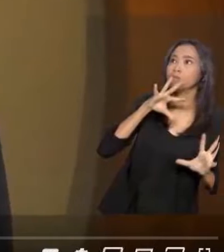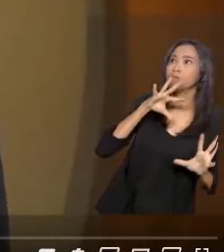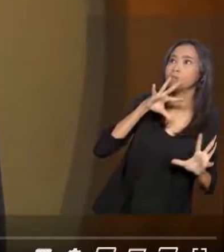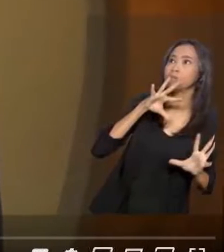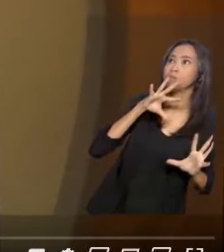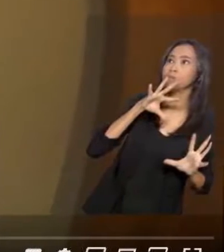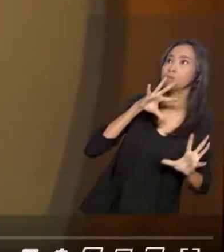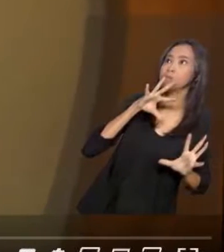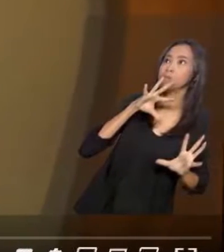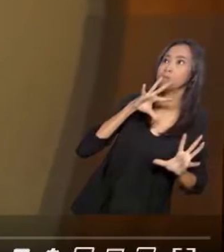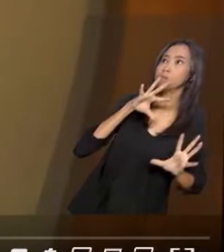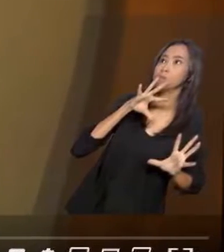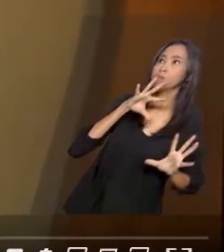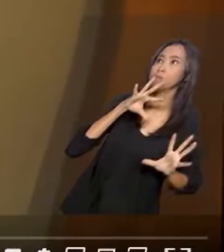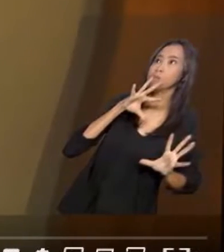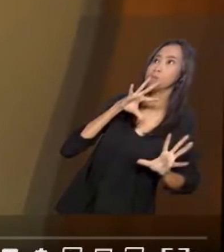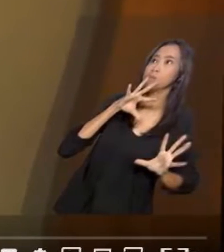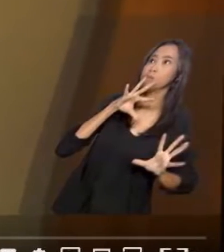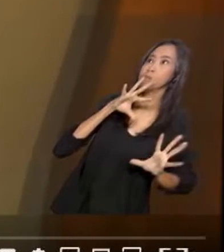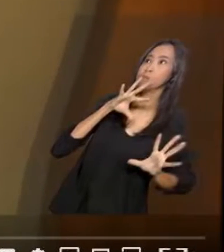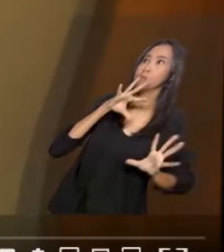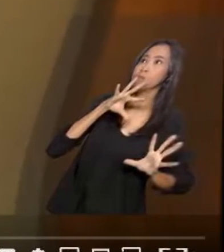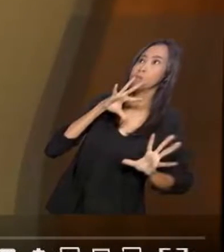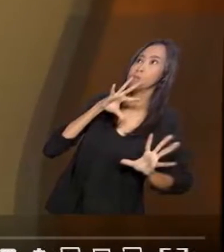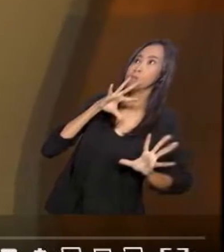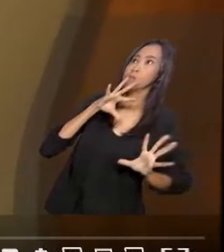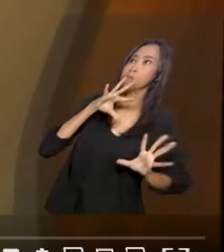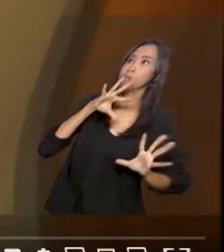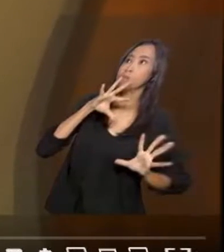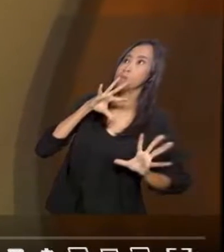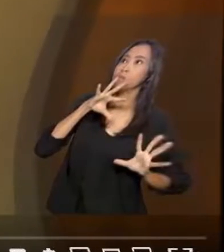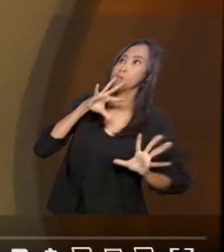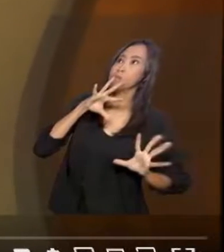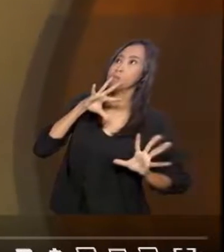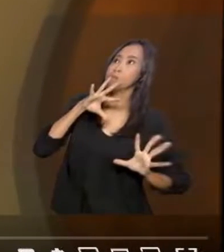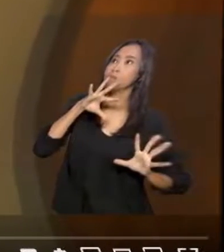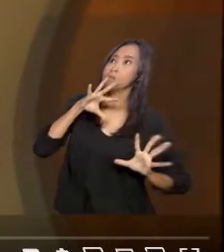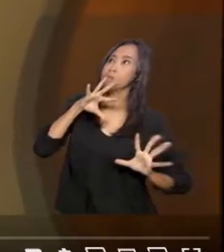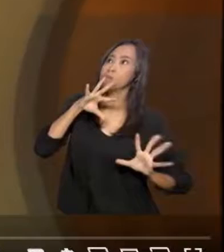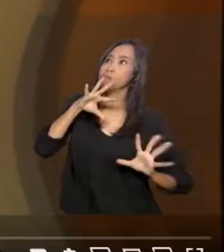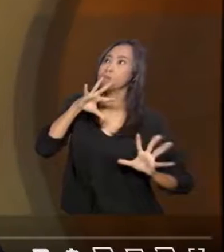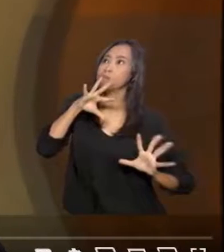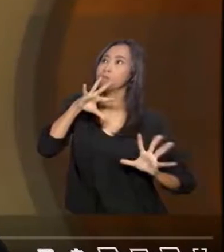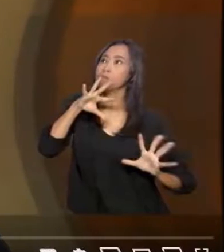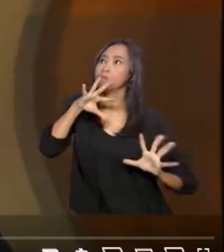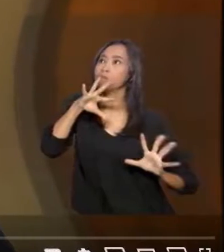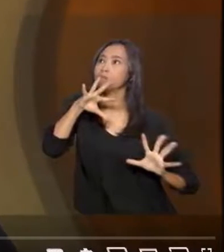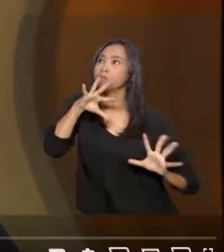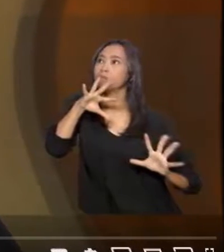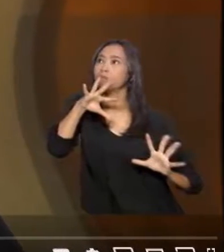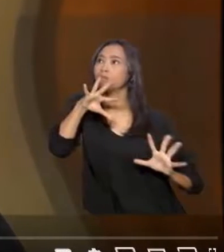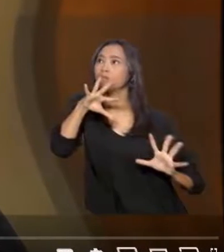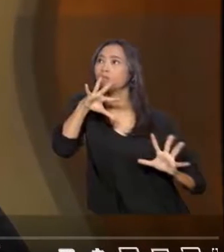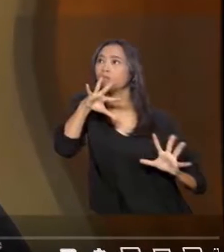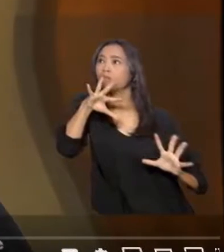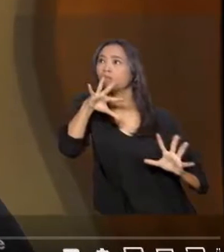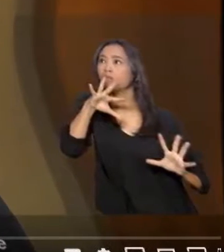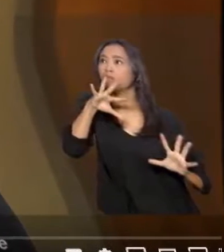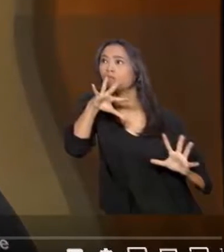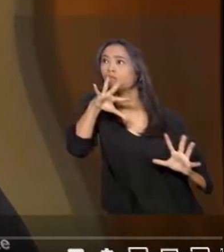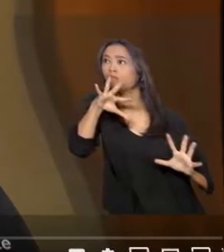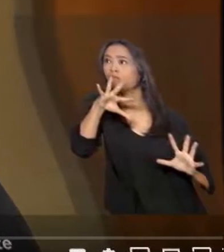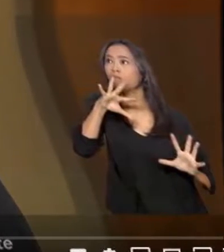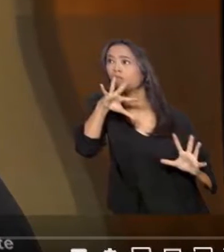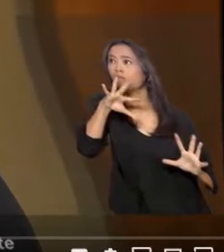Nos anos mais chuvosos, as queimadas são menos intensas. Em anos mais quentes, como nesse, 2019,